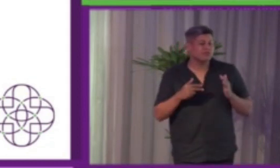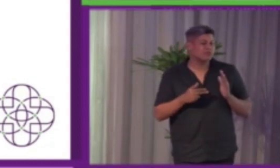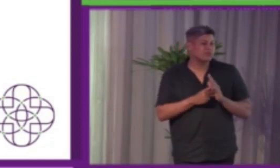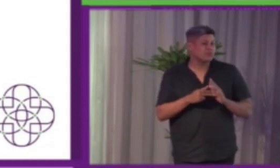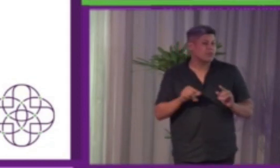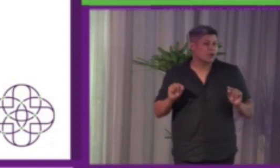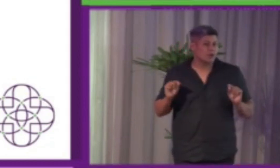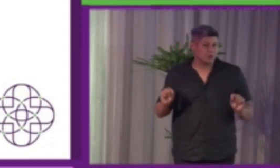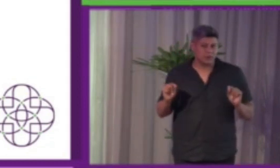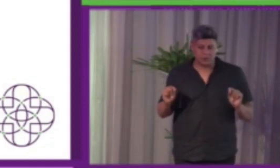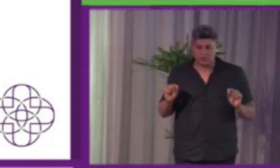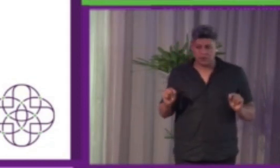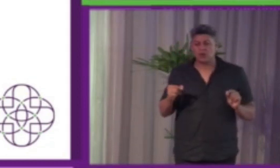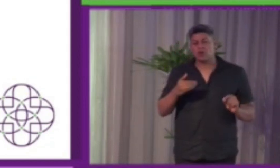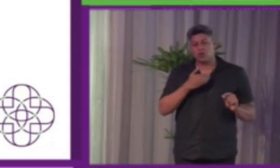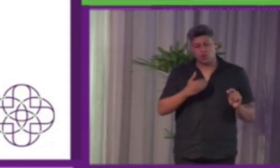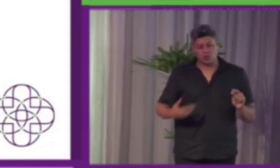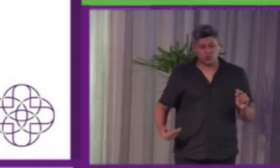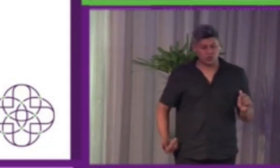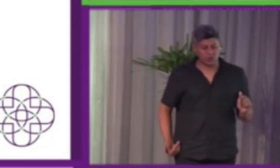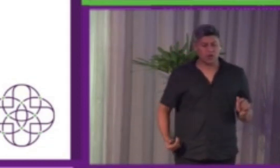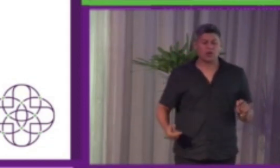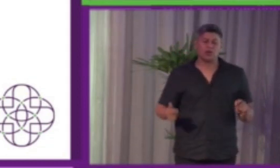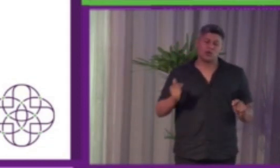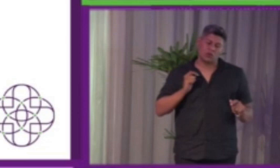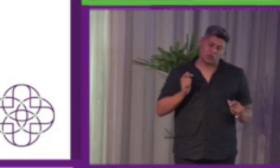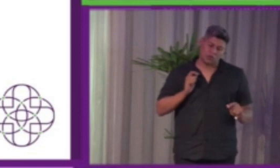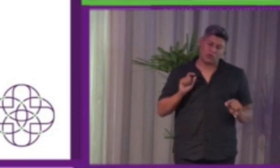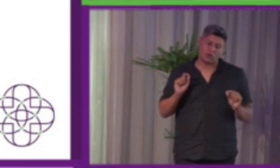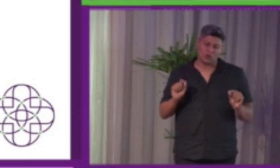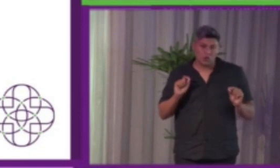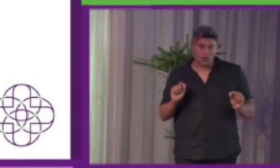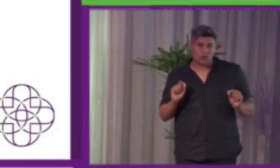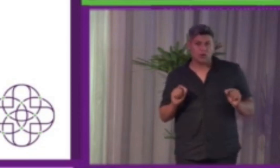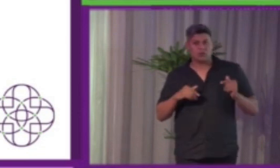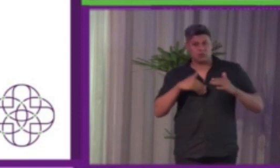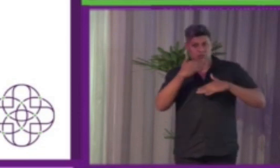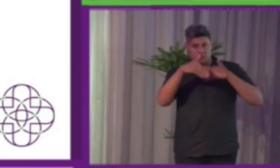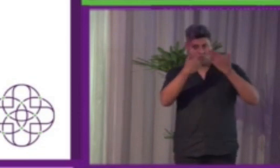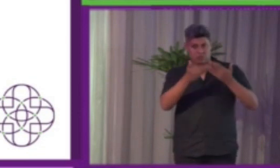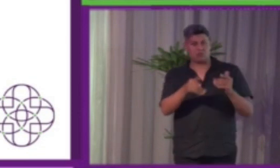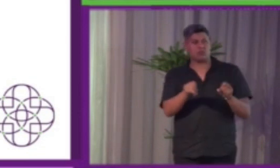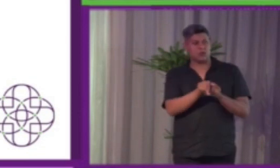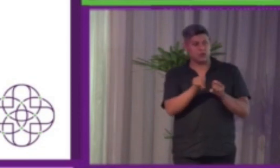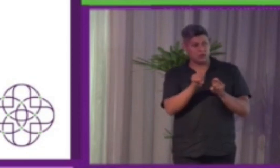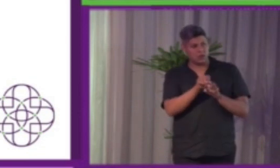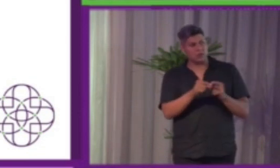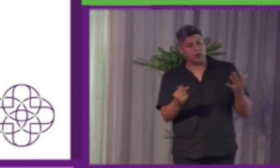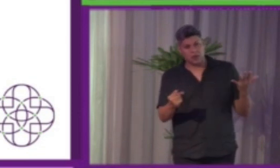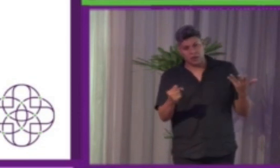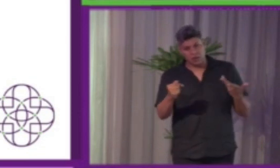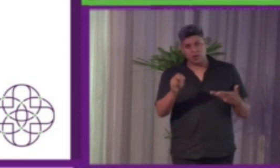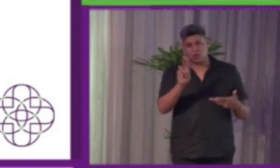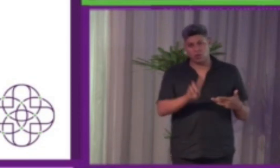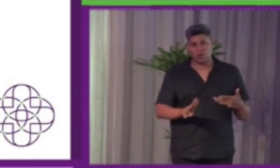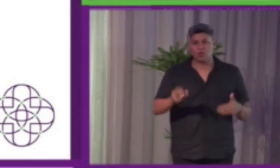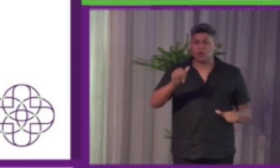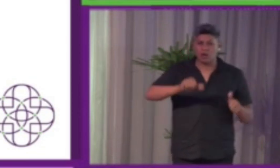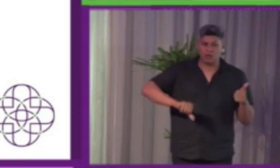que o governo deveria calcular um limiar de custo-efetividade e também critérios que ele utiliza nas